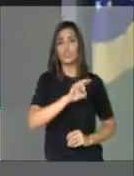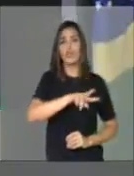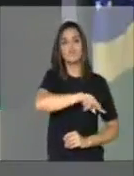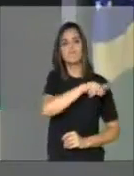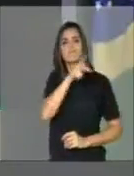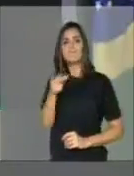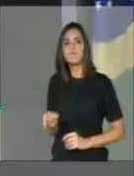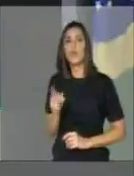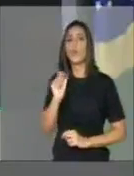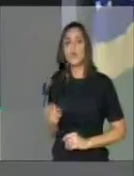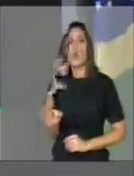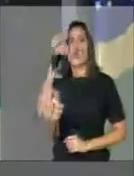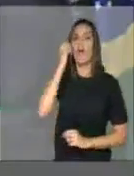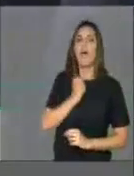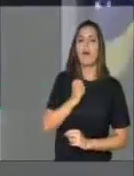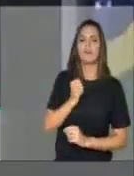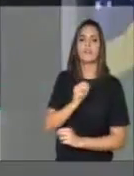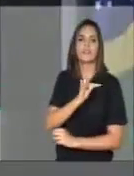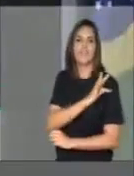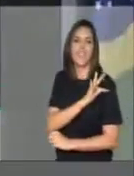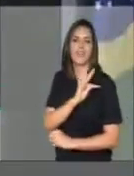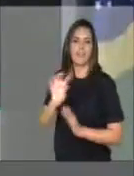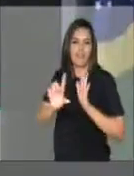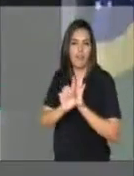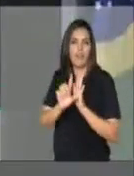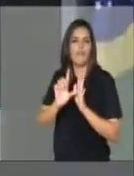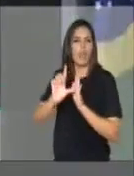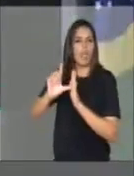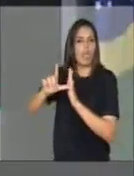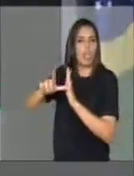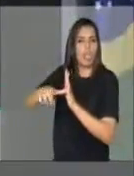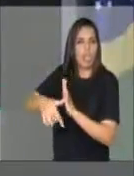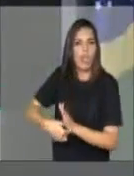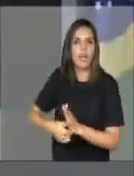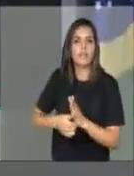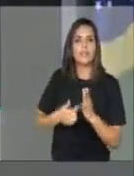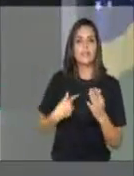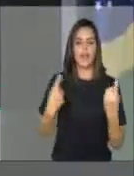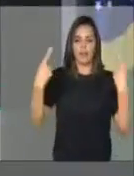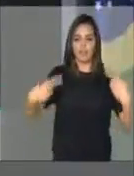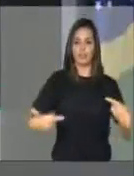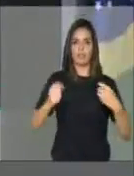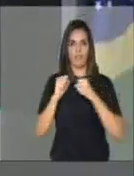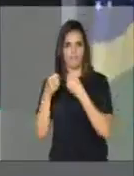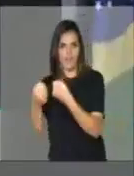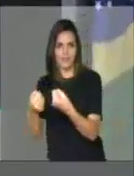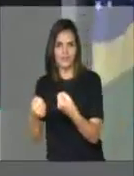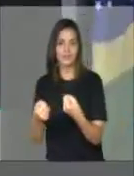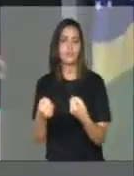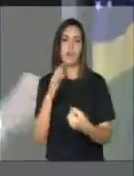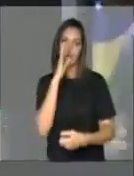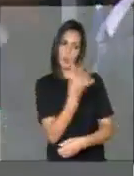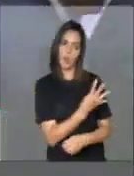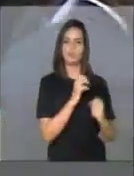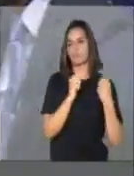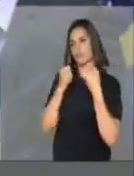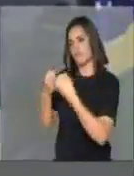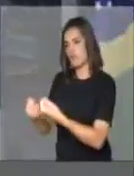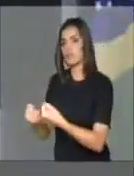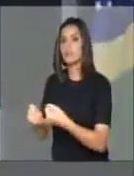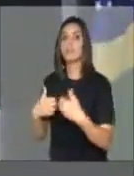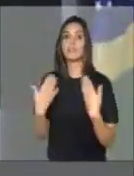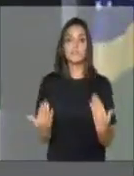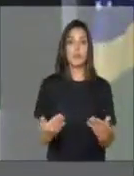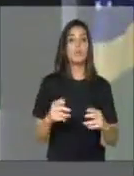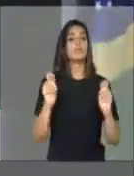a adoção da conhecida técnica legislativa de postergação do contraditório, em virtude da legítima ponderação